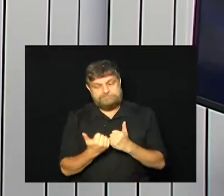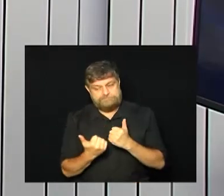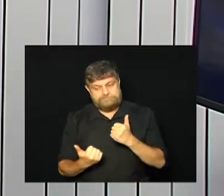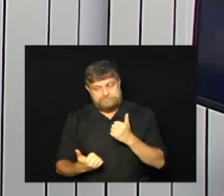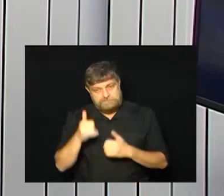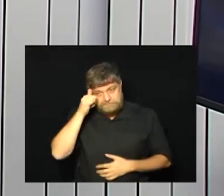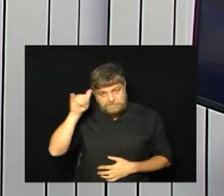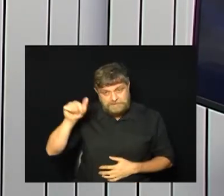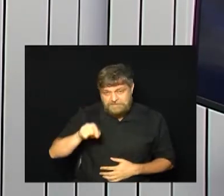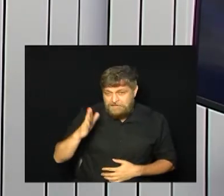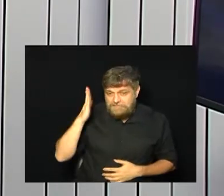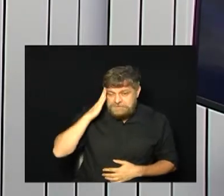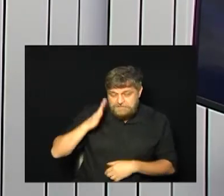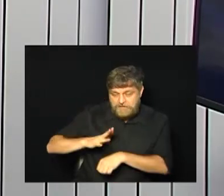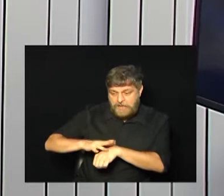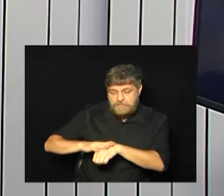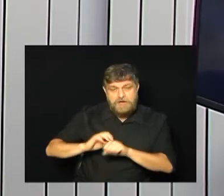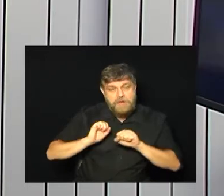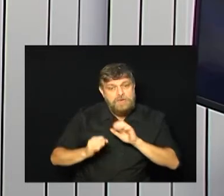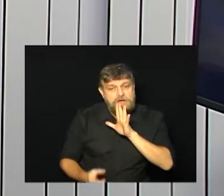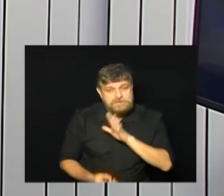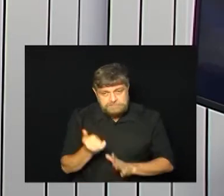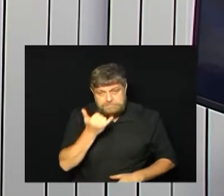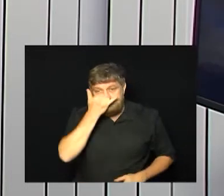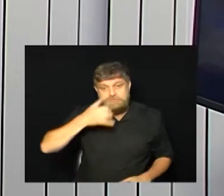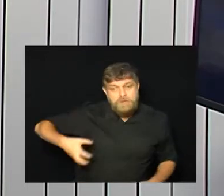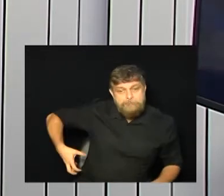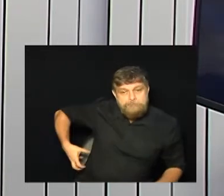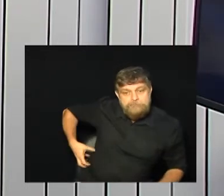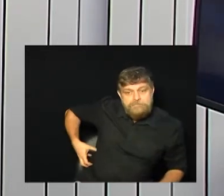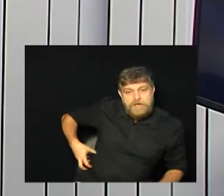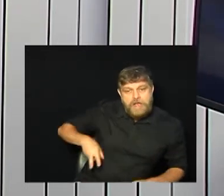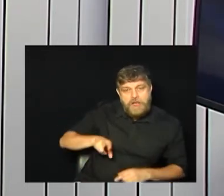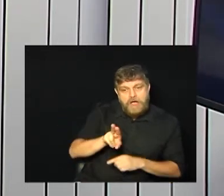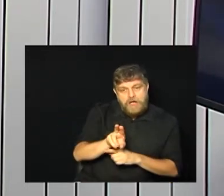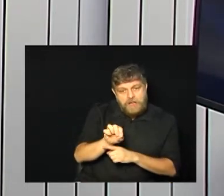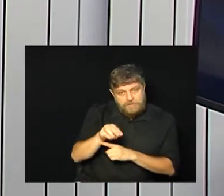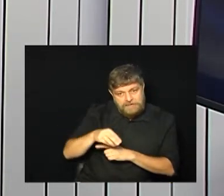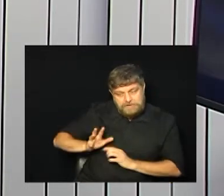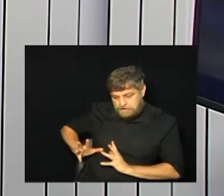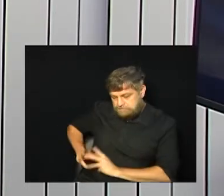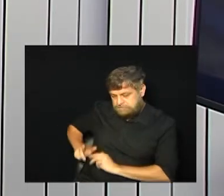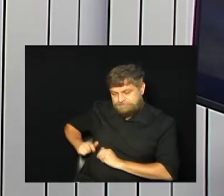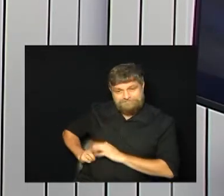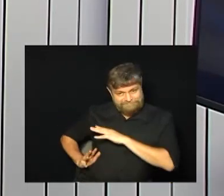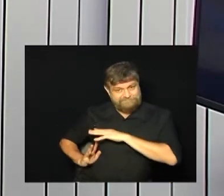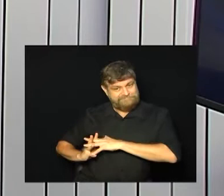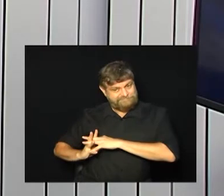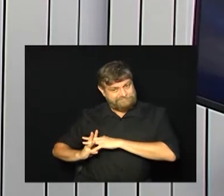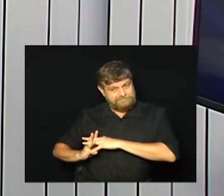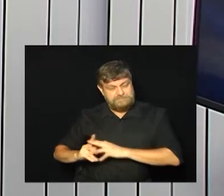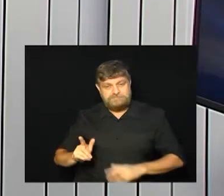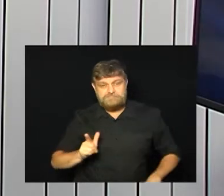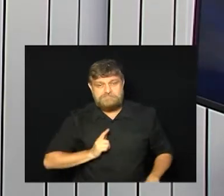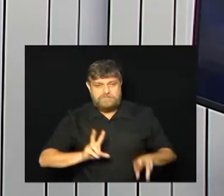você sabia que a doença ela pode trazer danos aos rins, comprometendo a capacidade de filtragem? Bom,